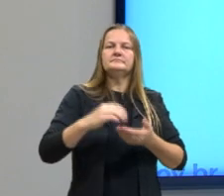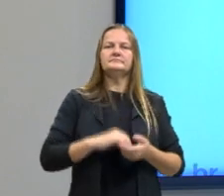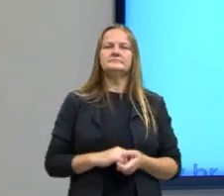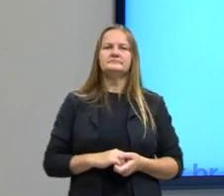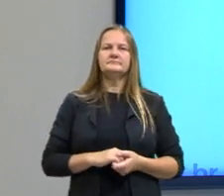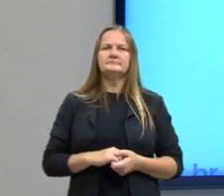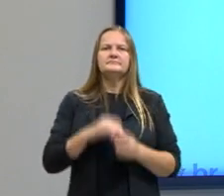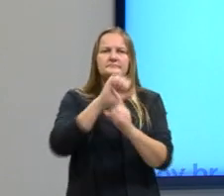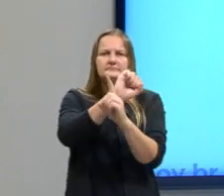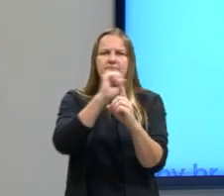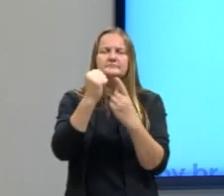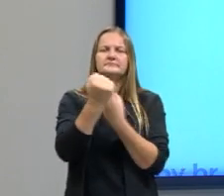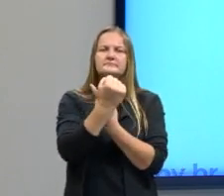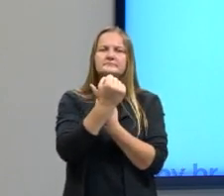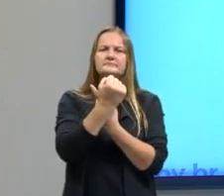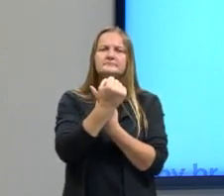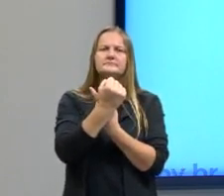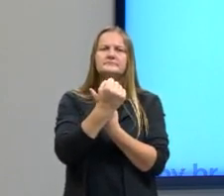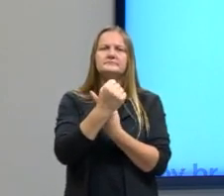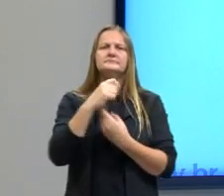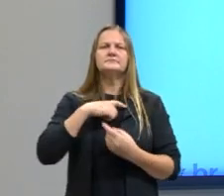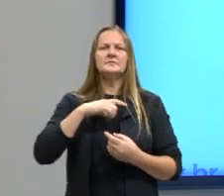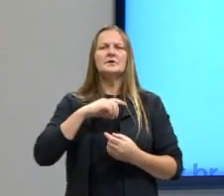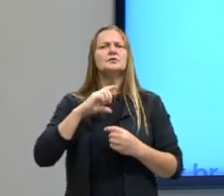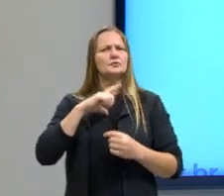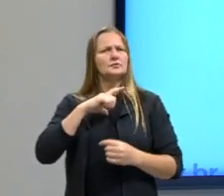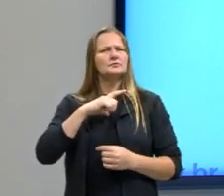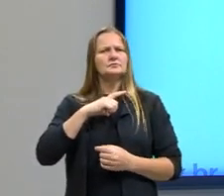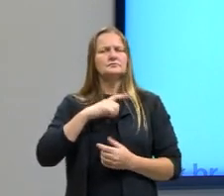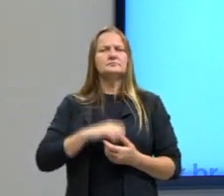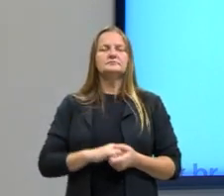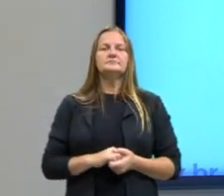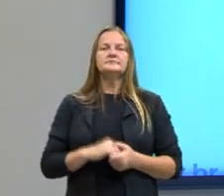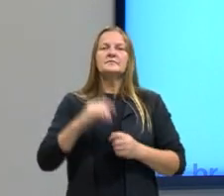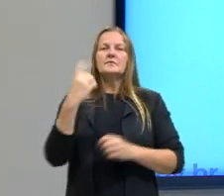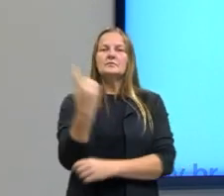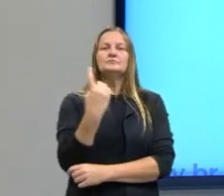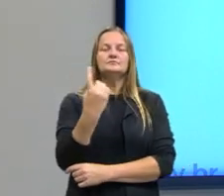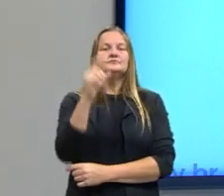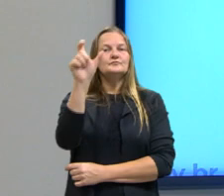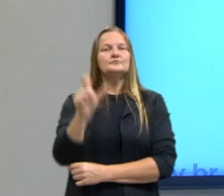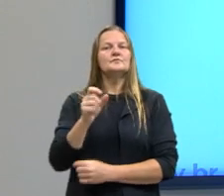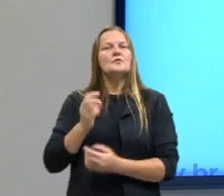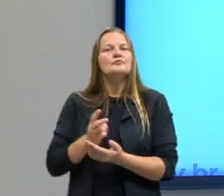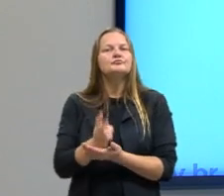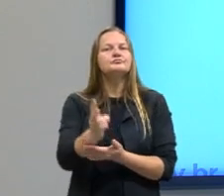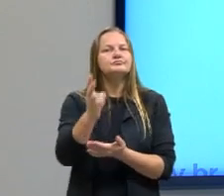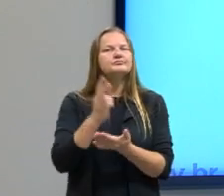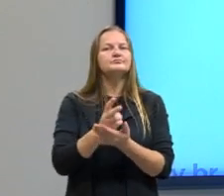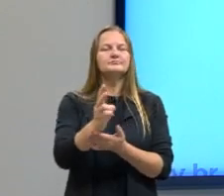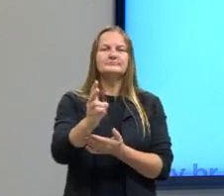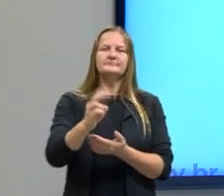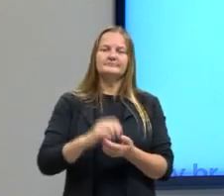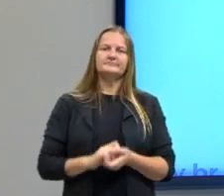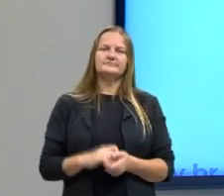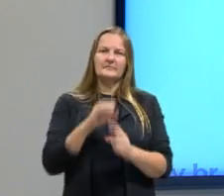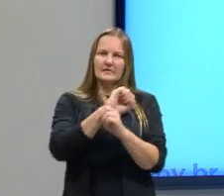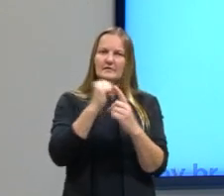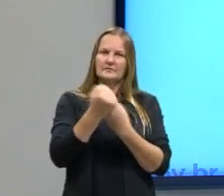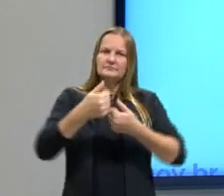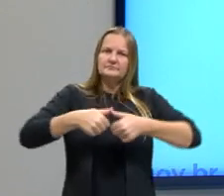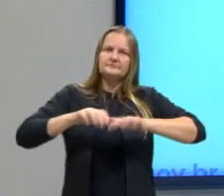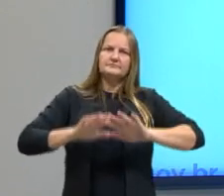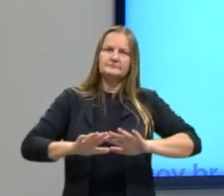esse a sociedade aqui que determina as regras para os indivíduos seguirem você deve seguir mais ou menos como essa sociedade